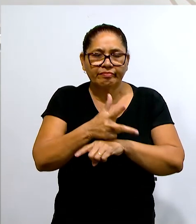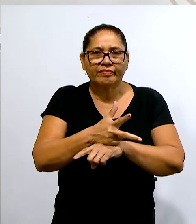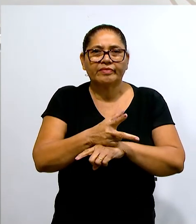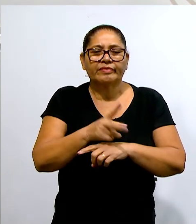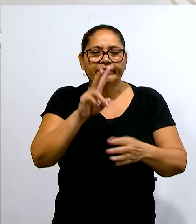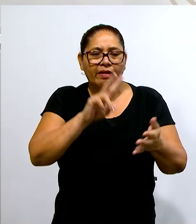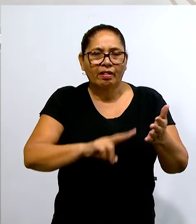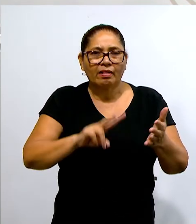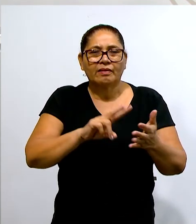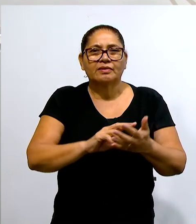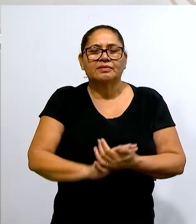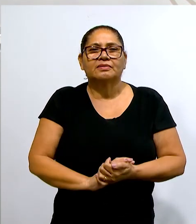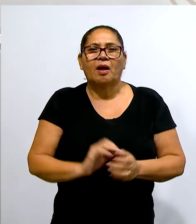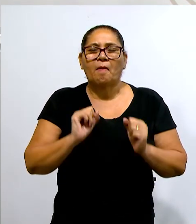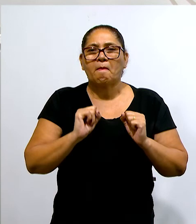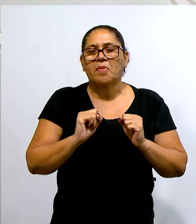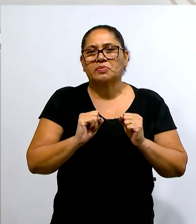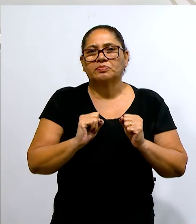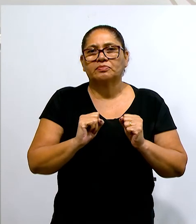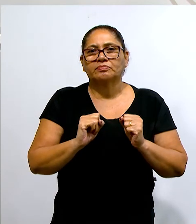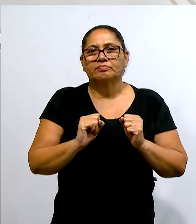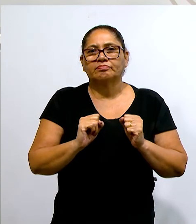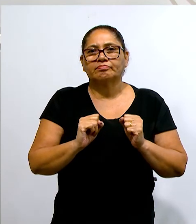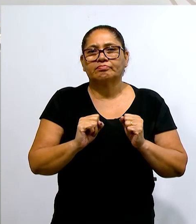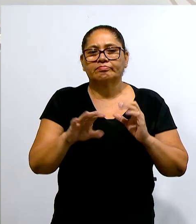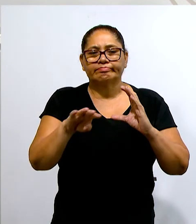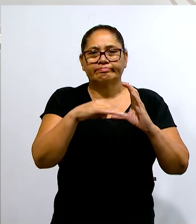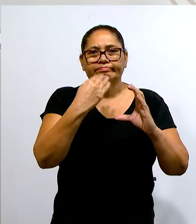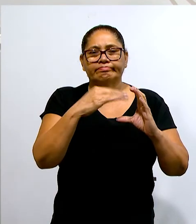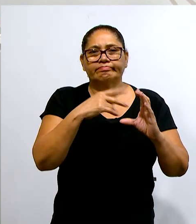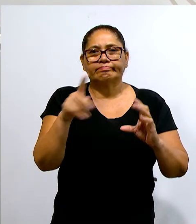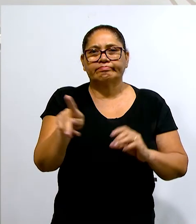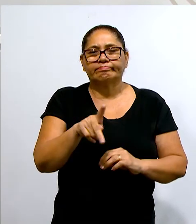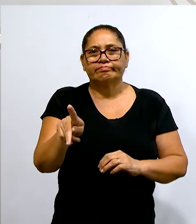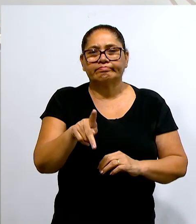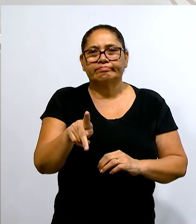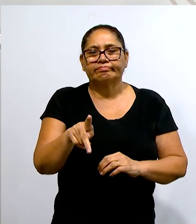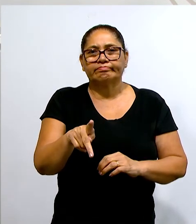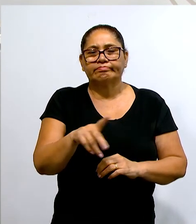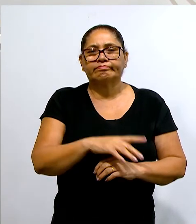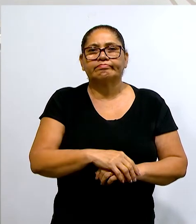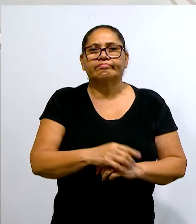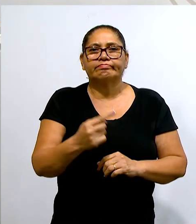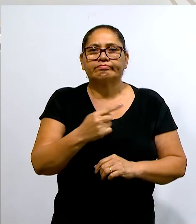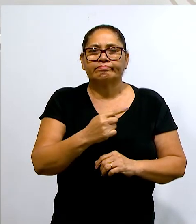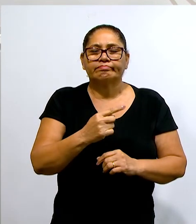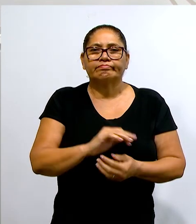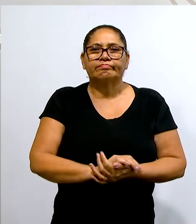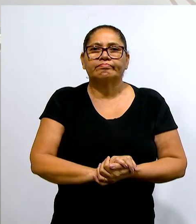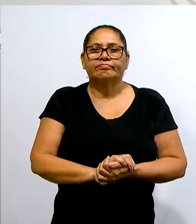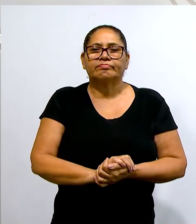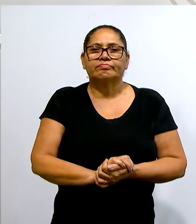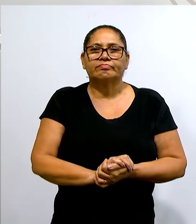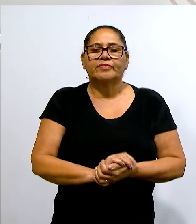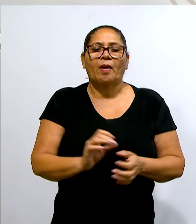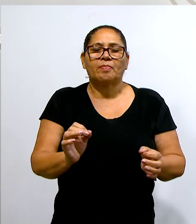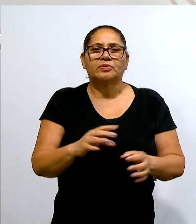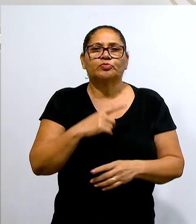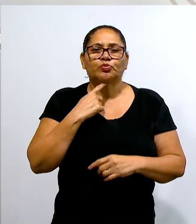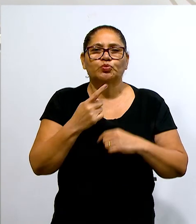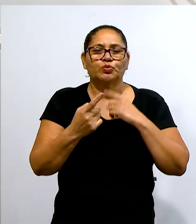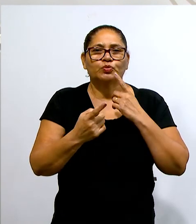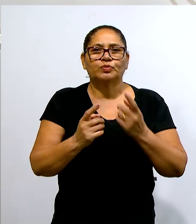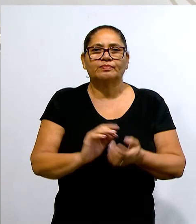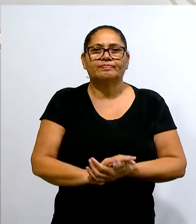material e pode entrar em contato com a professora, comigo, que a gente vai estar prontamente tirando as